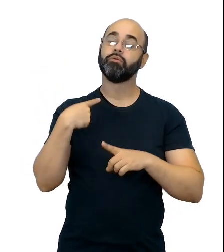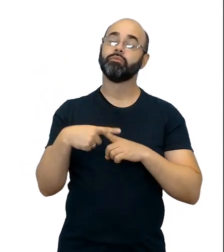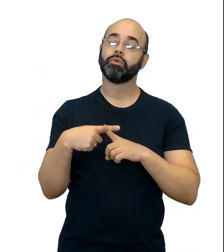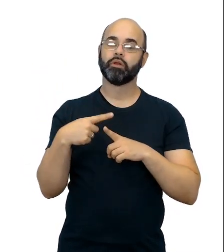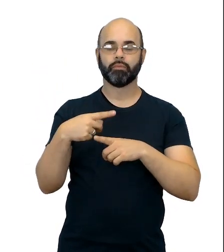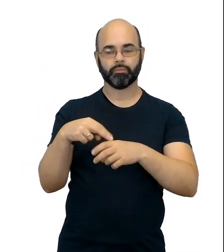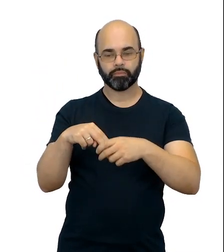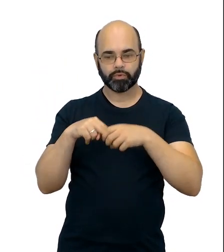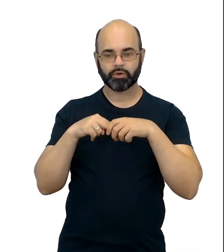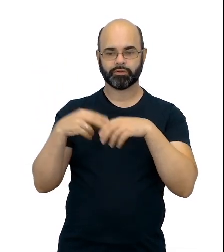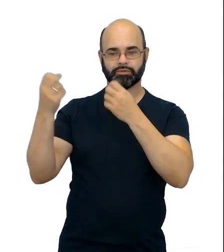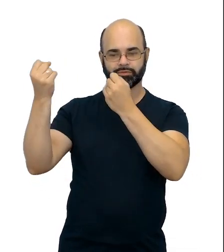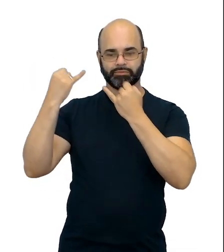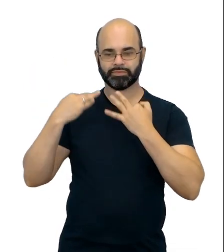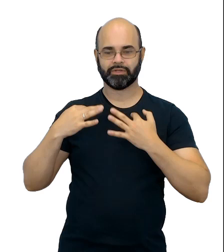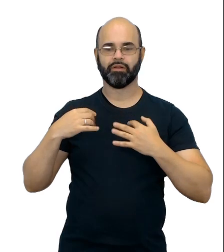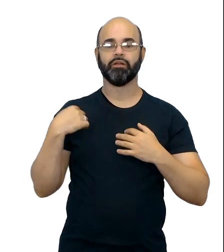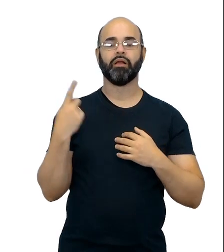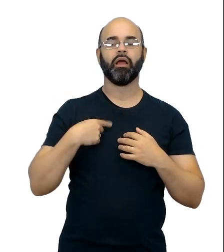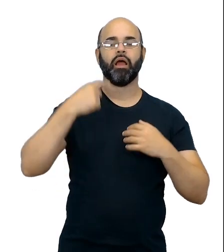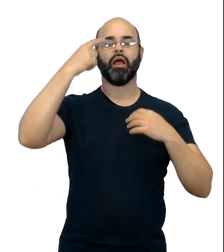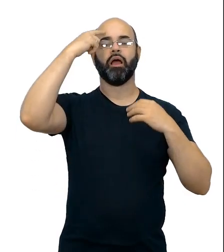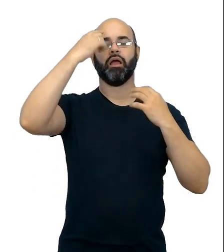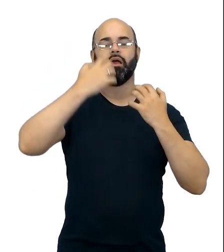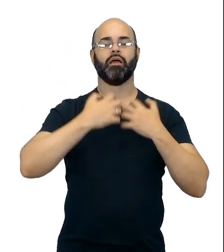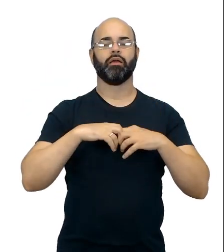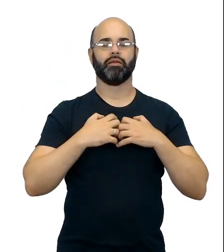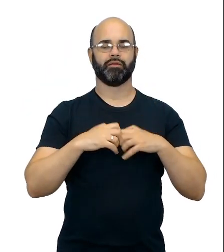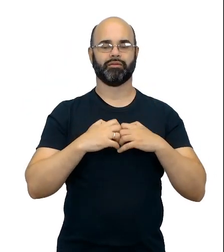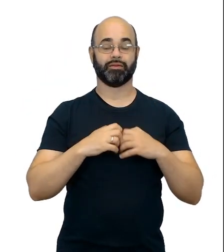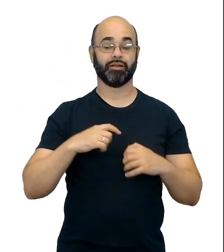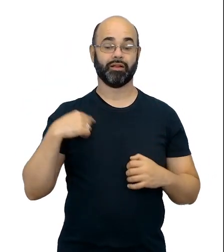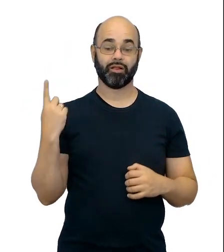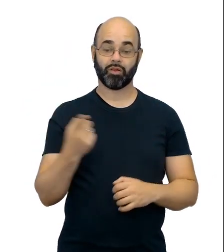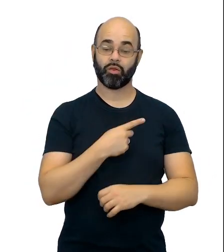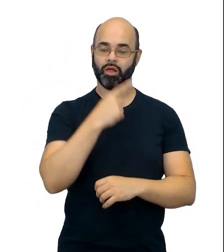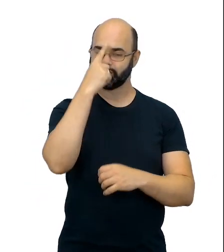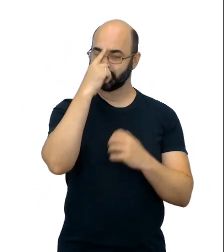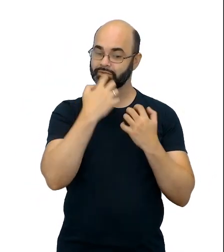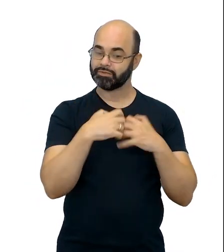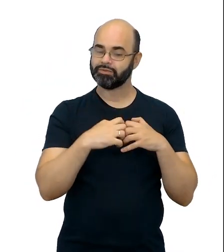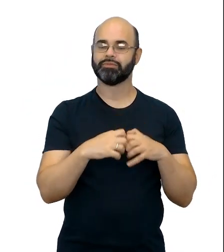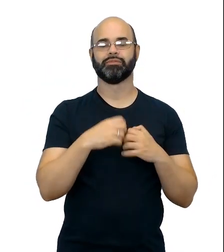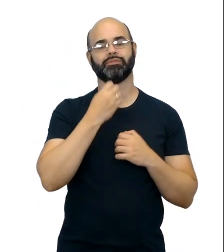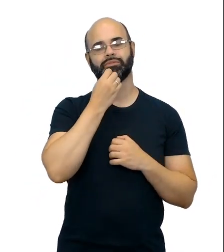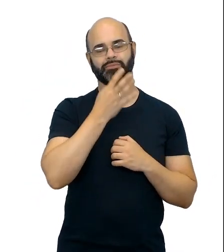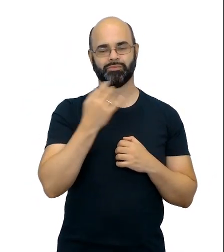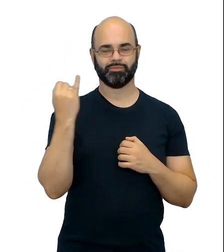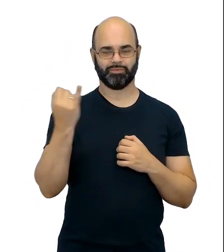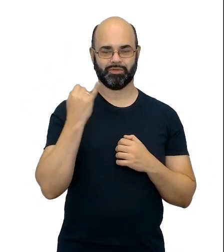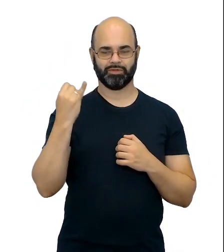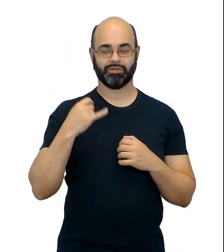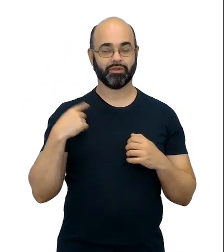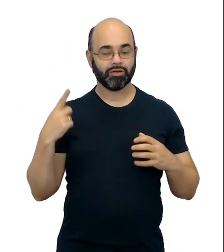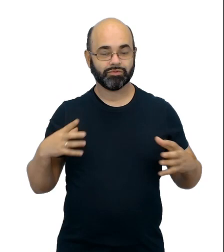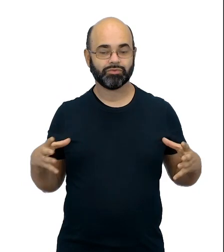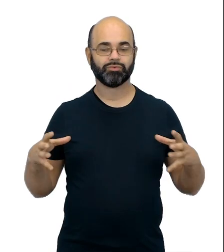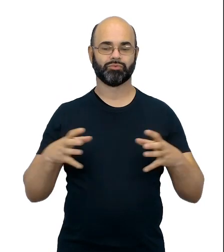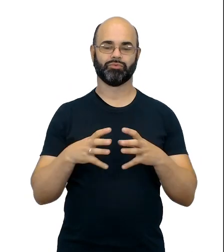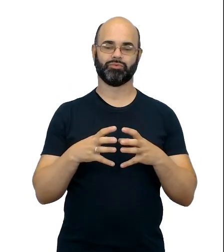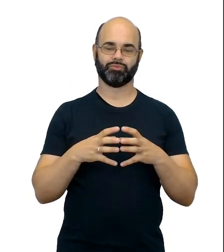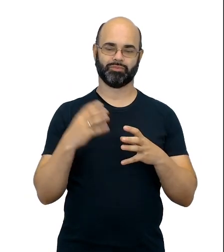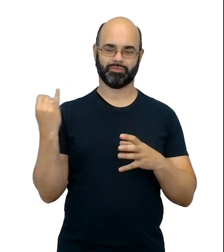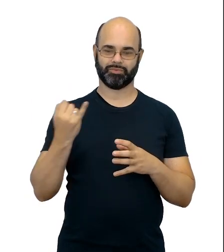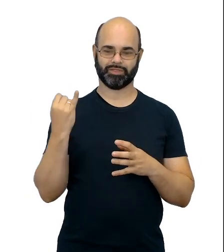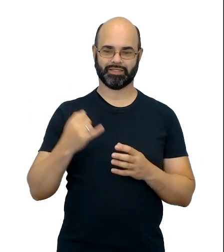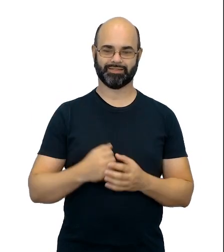sobre. E a gente refletir é bem bacana, sabe? Eu acho que isso, e com os nossos pares, melhor ainda. Então, nós temos aí